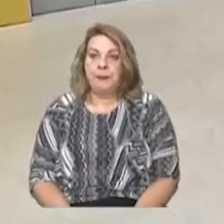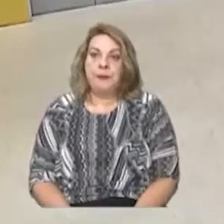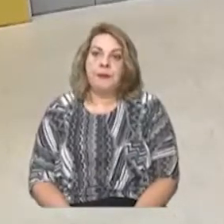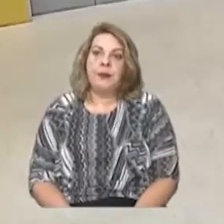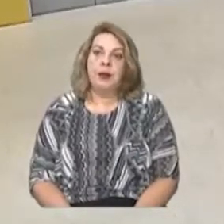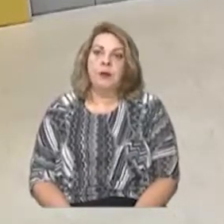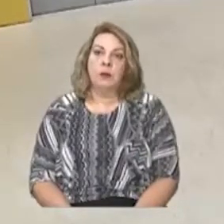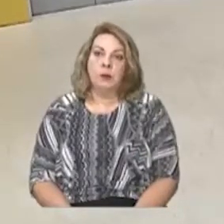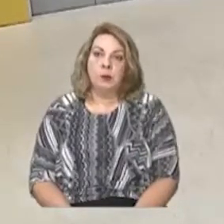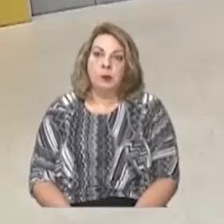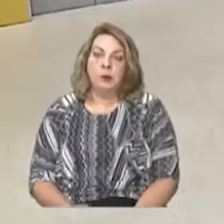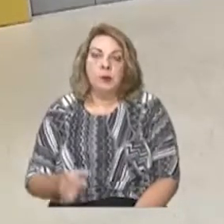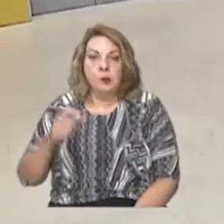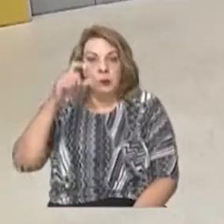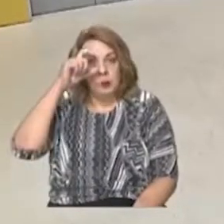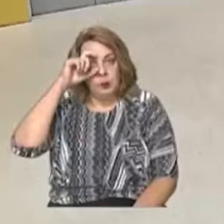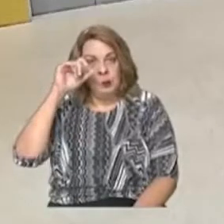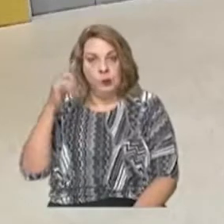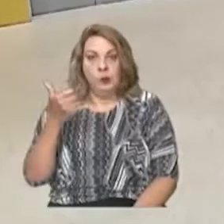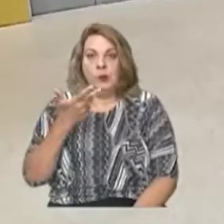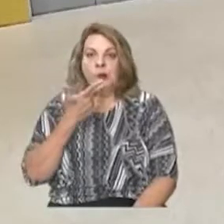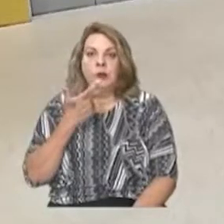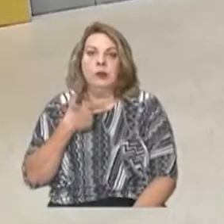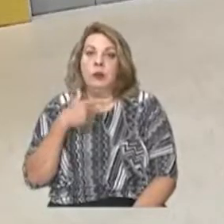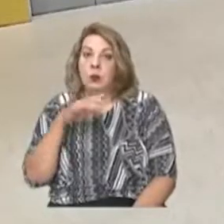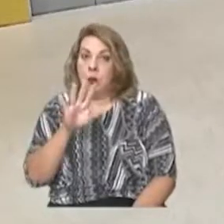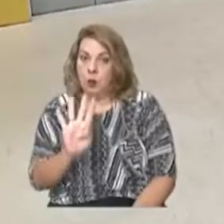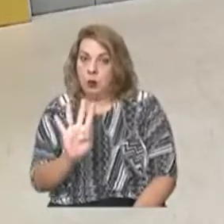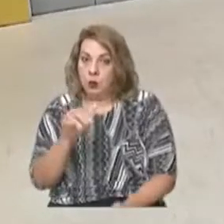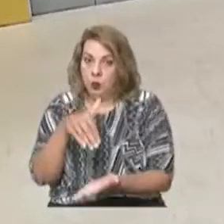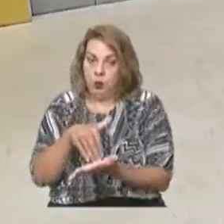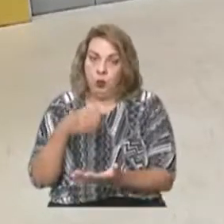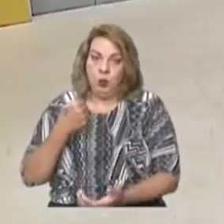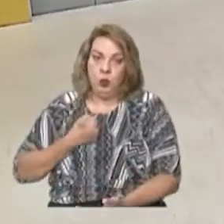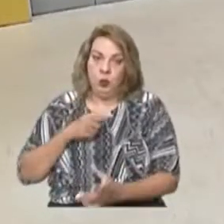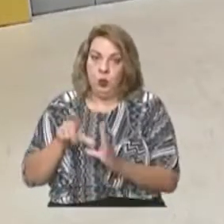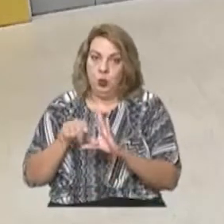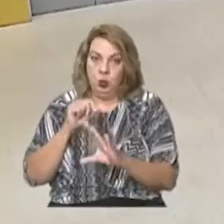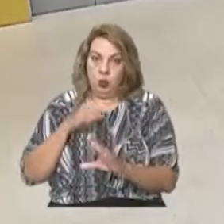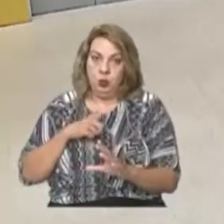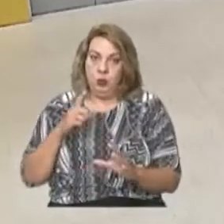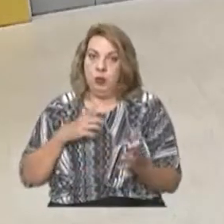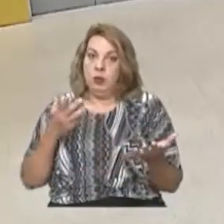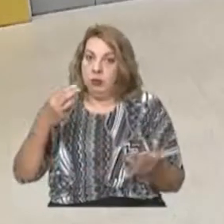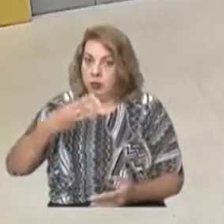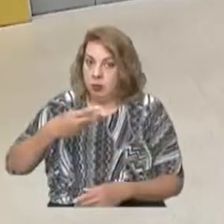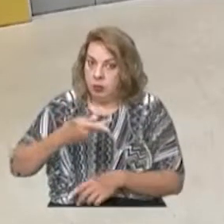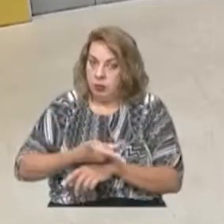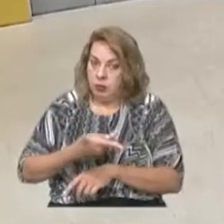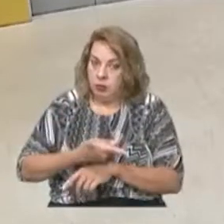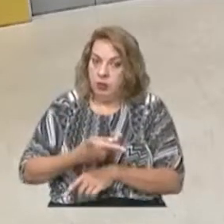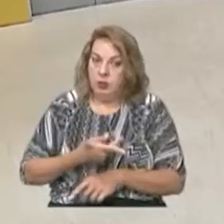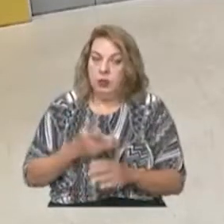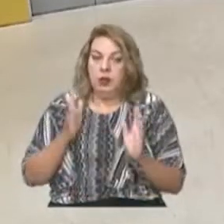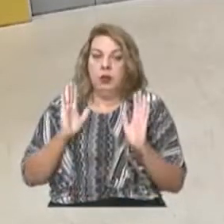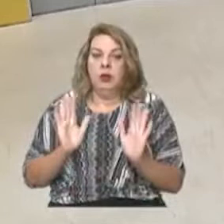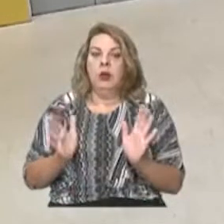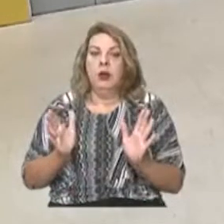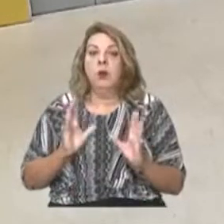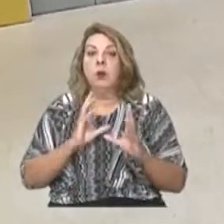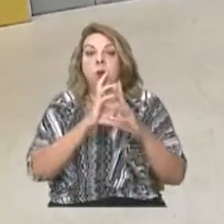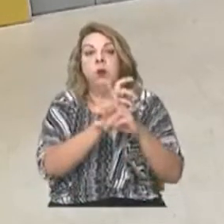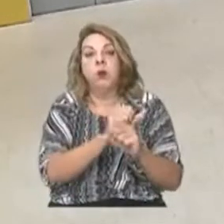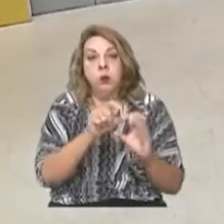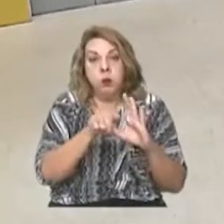que o número 4 foi a última bola que você chamou, é o nosso terceiro prêmio. Tá valendo um Fiat Mobi Zero. 30 bolas